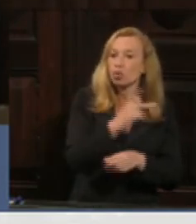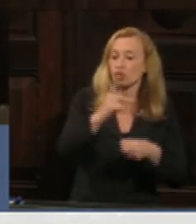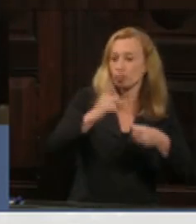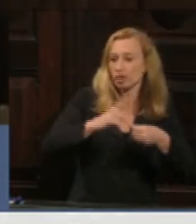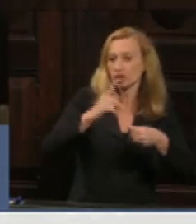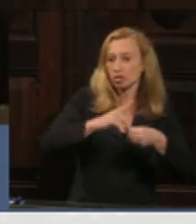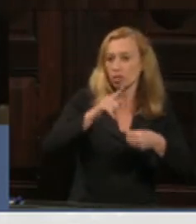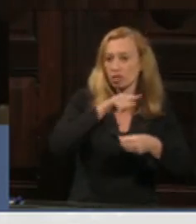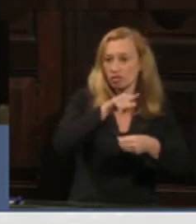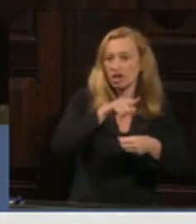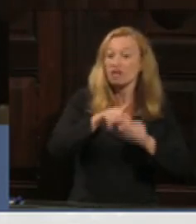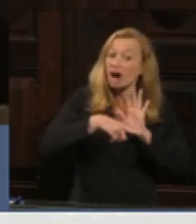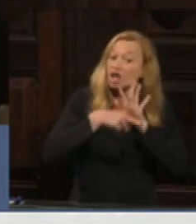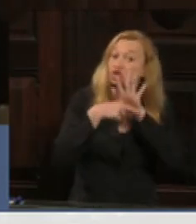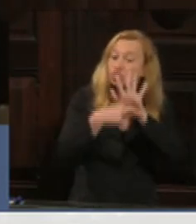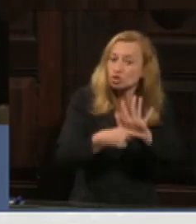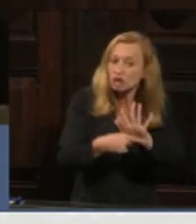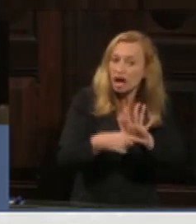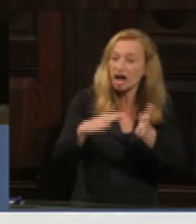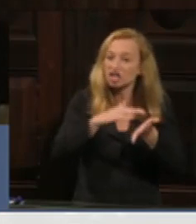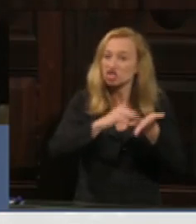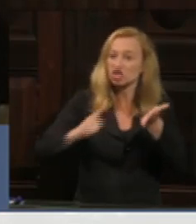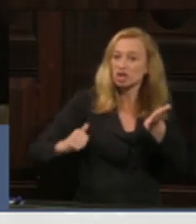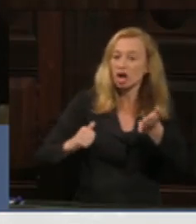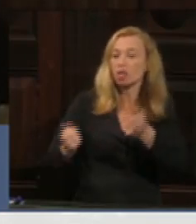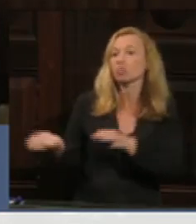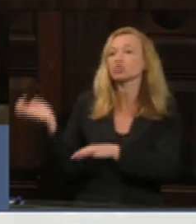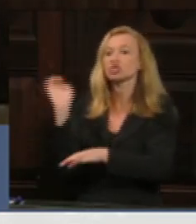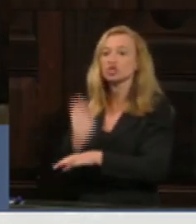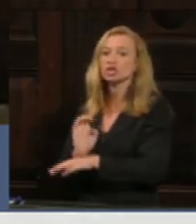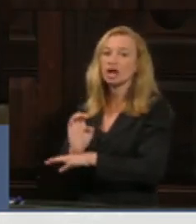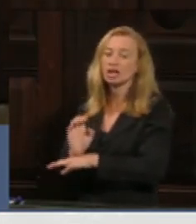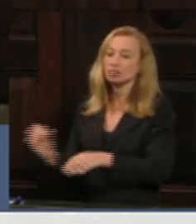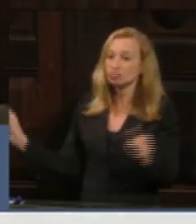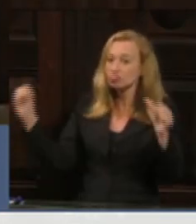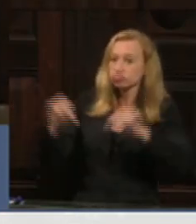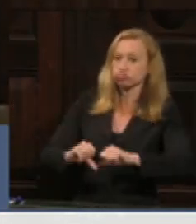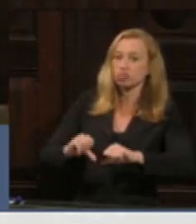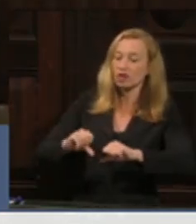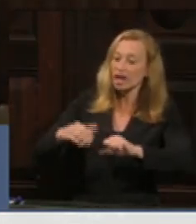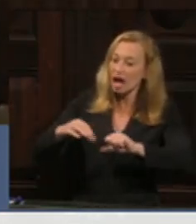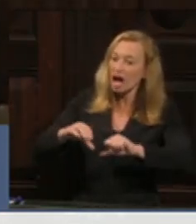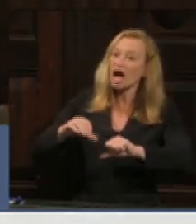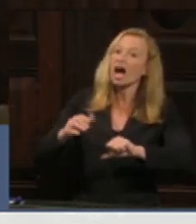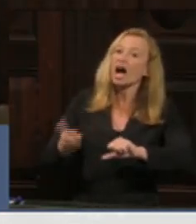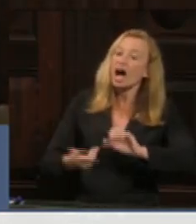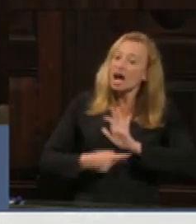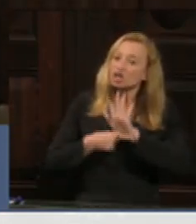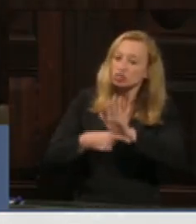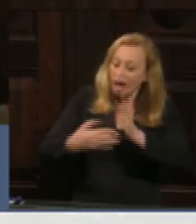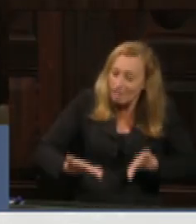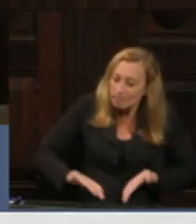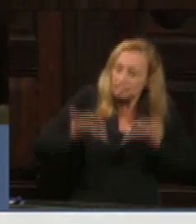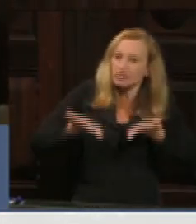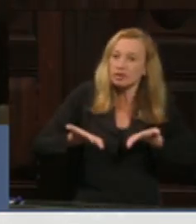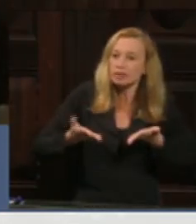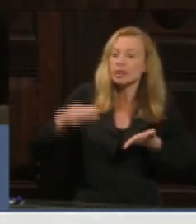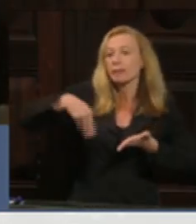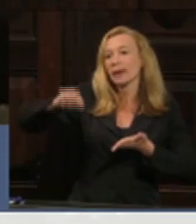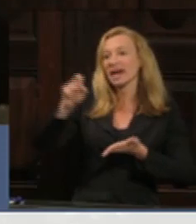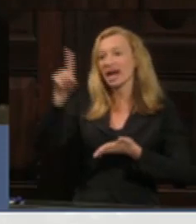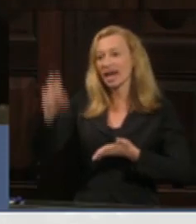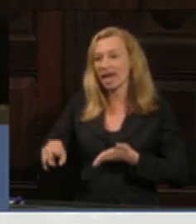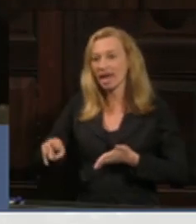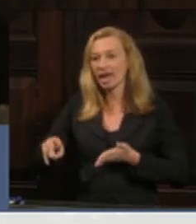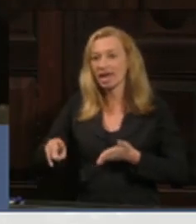ajudar a tirar o nosso estado dessa situação falimentar. Macaé é a